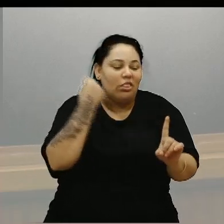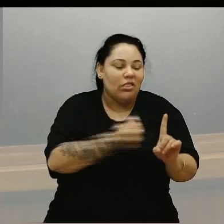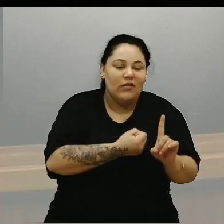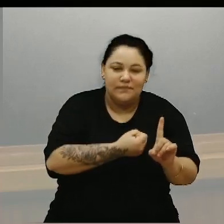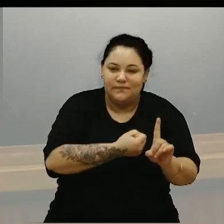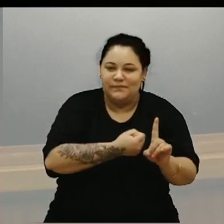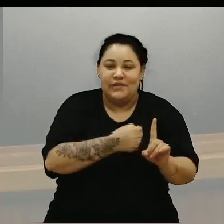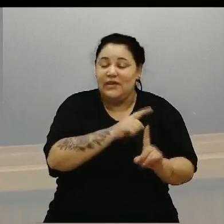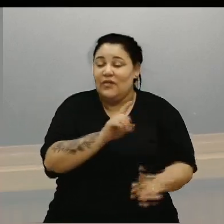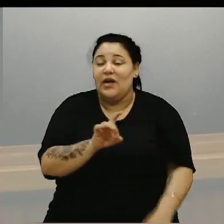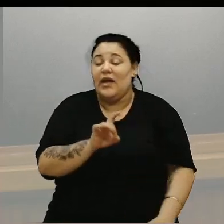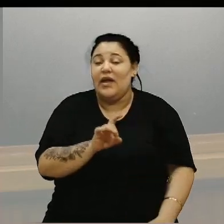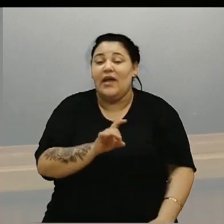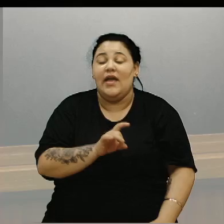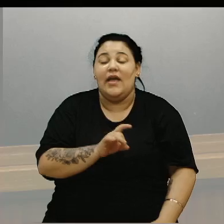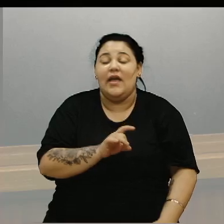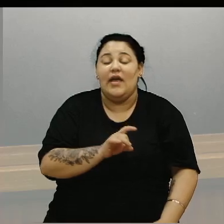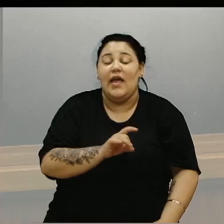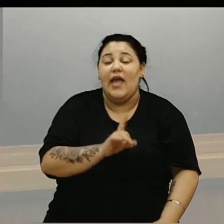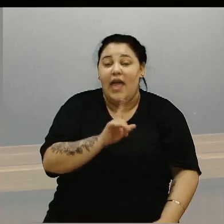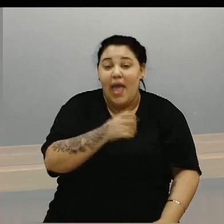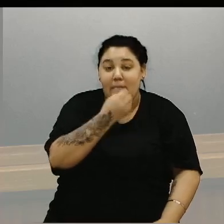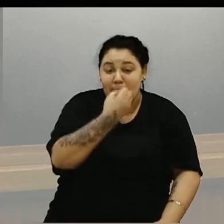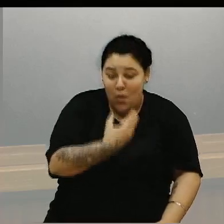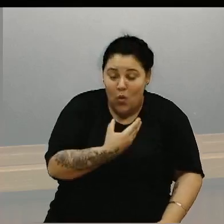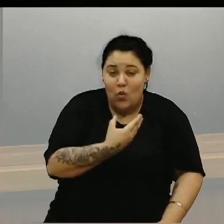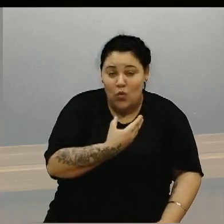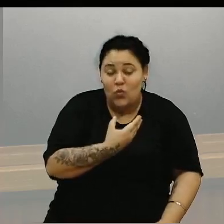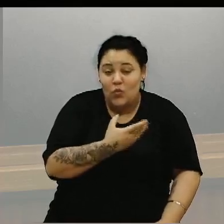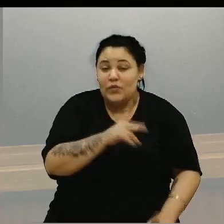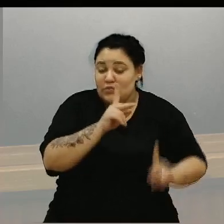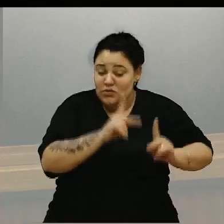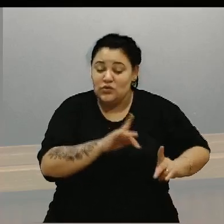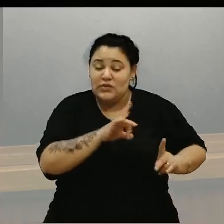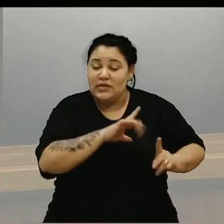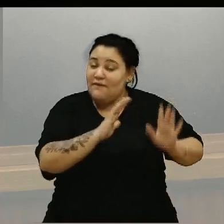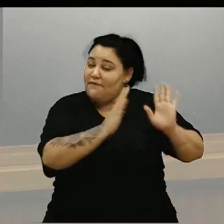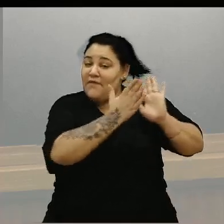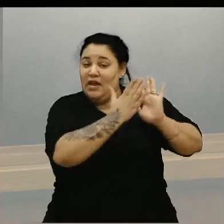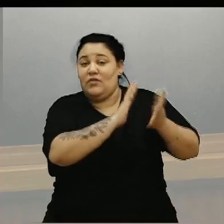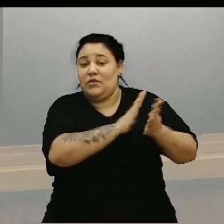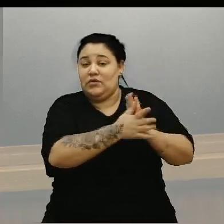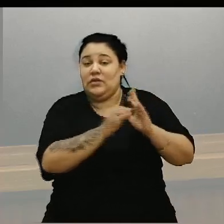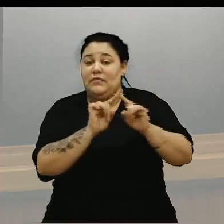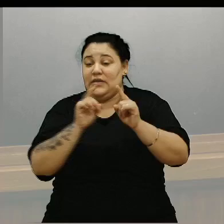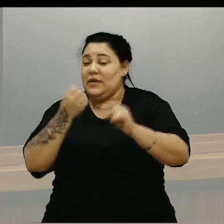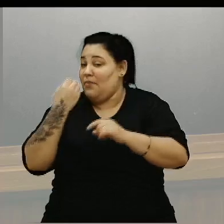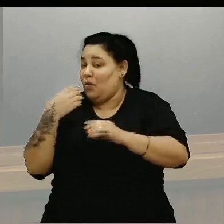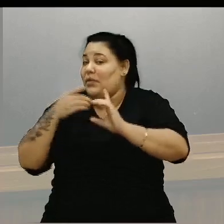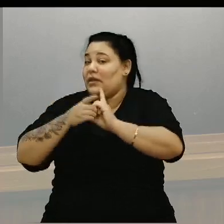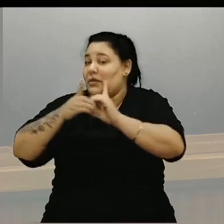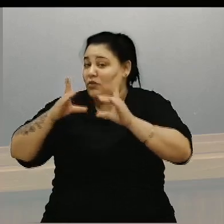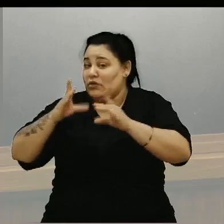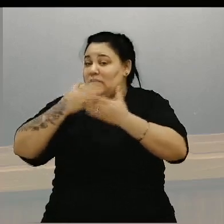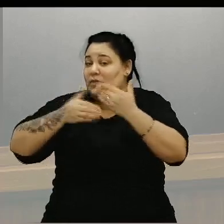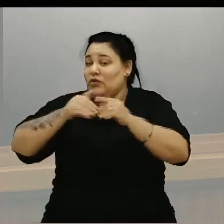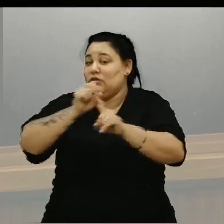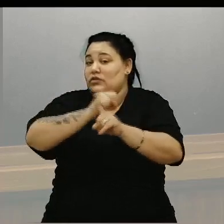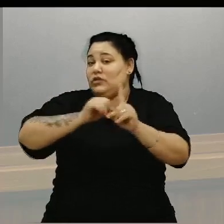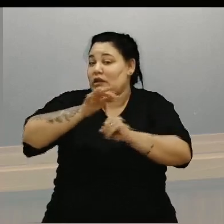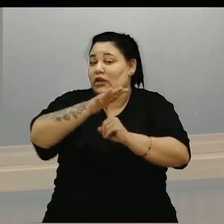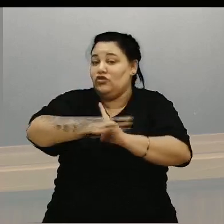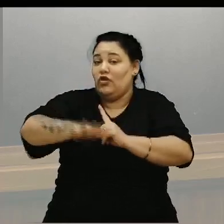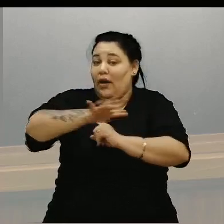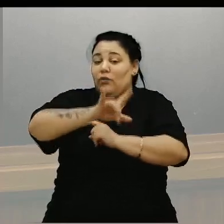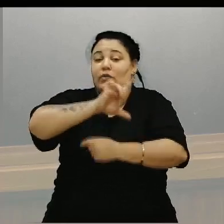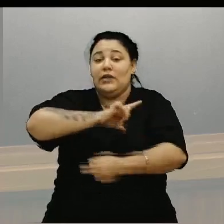é só bom para aquelas pessoas que sofrem com isso. Eu acredito que é bom para a democracia e é bom para toda a sociedade. Então, sem